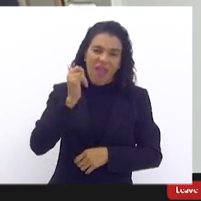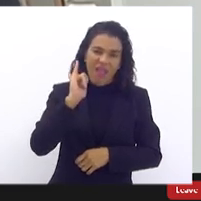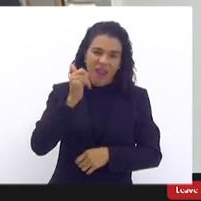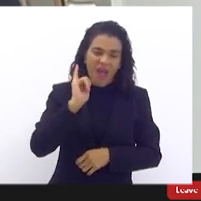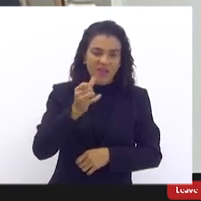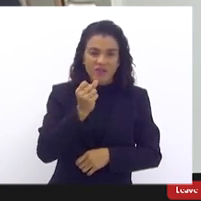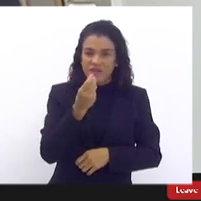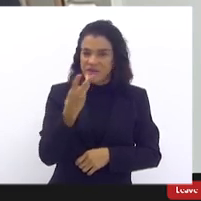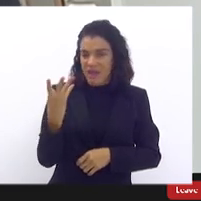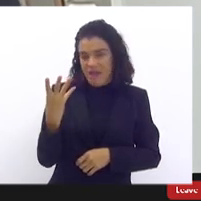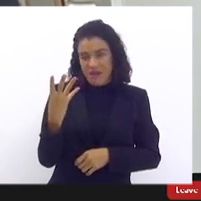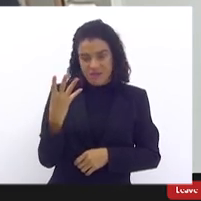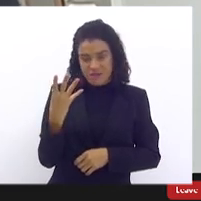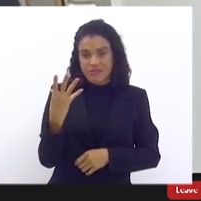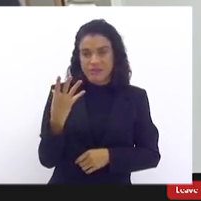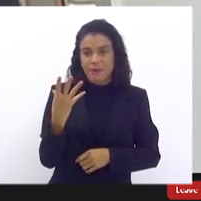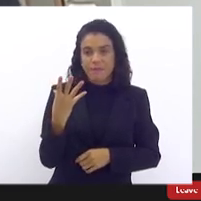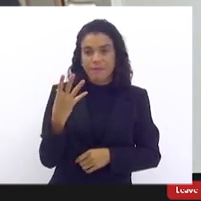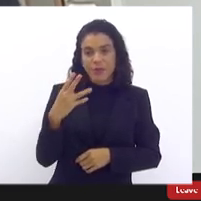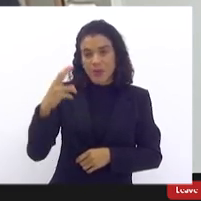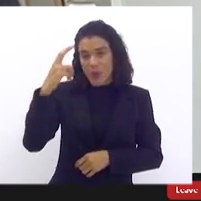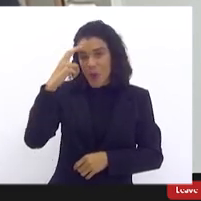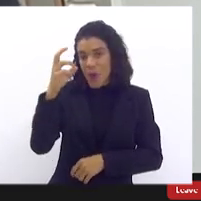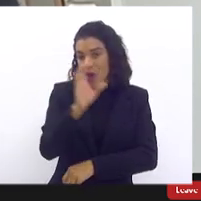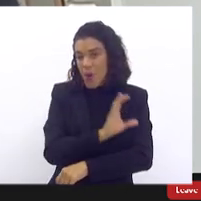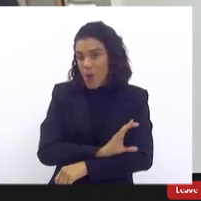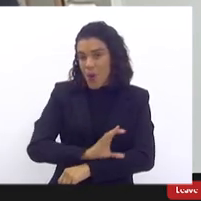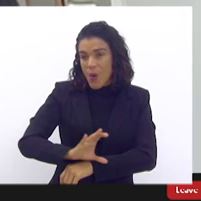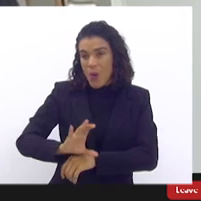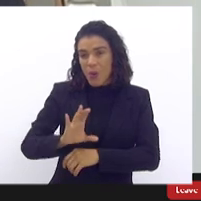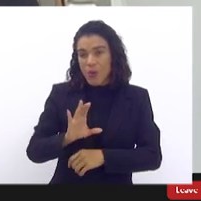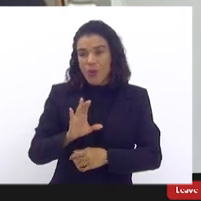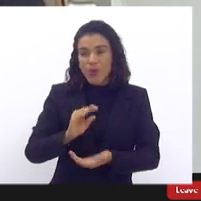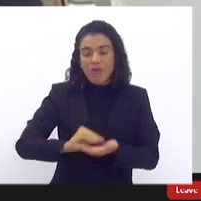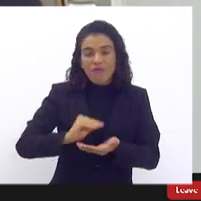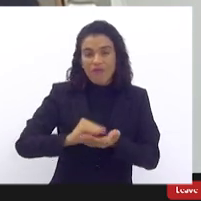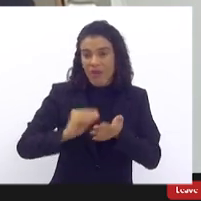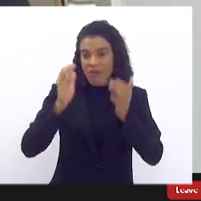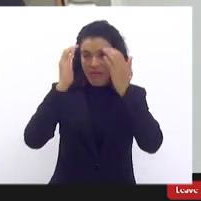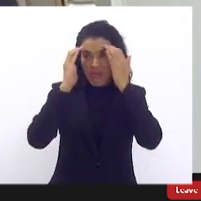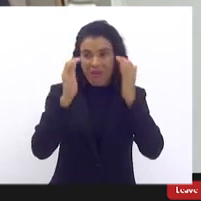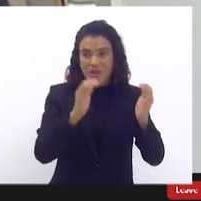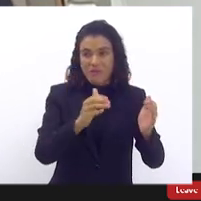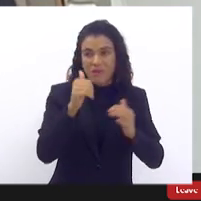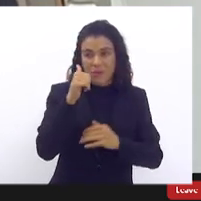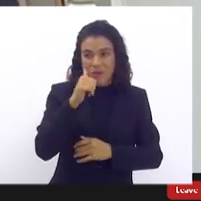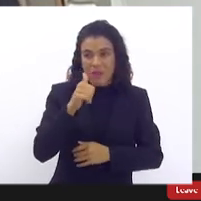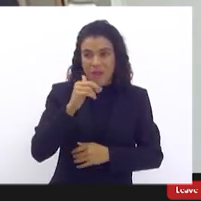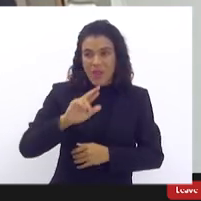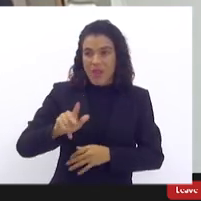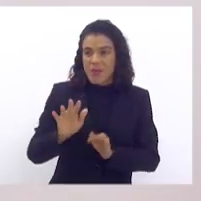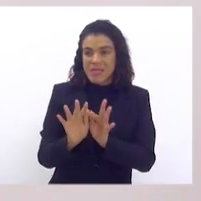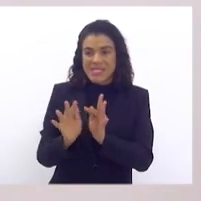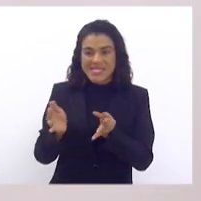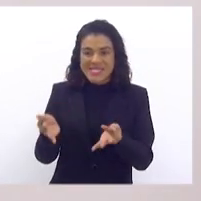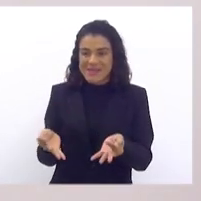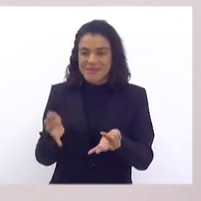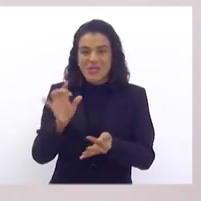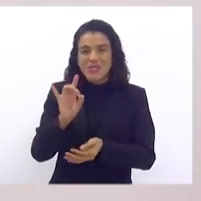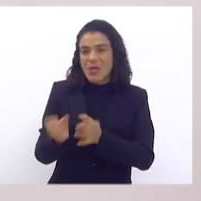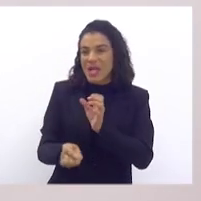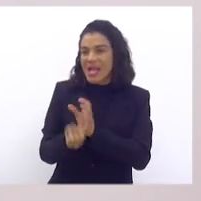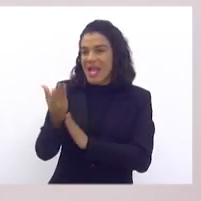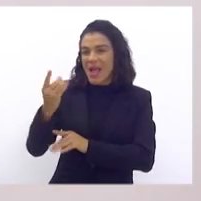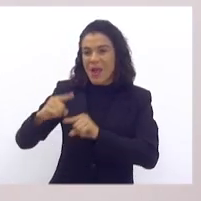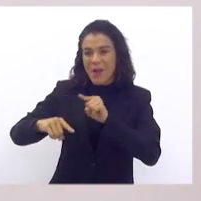gente. Então uma cultura muito arraigada que passa... Não é simples, é isso que eu quero dizer, né? Não é só criar um material, assim, a